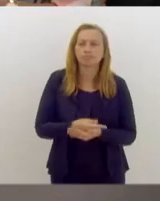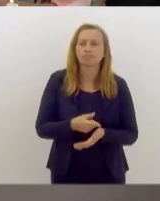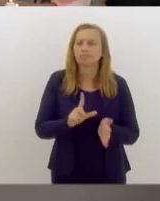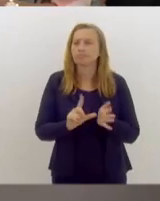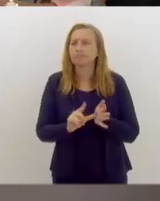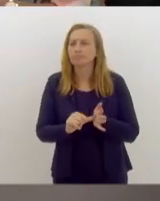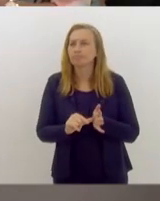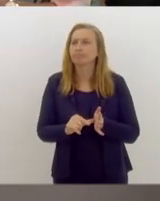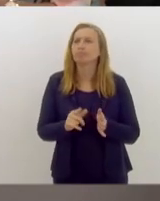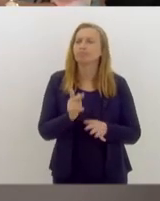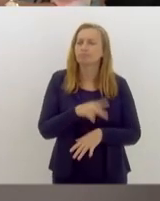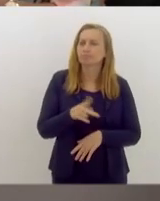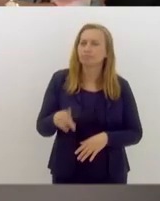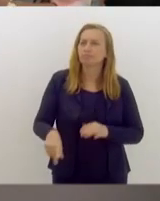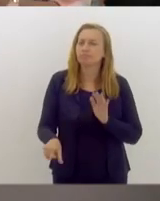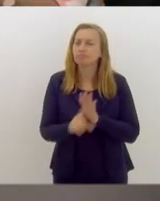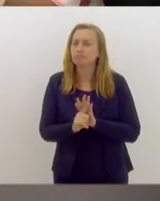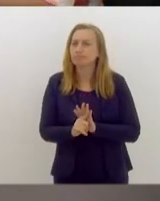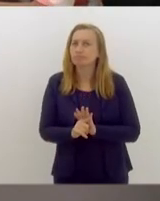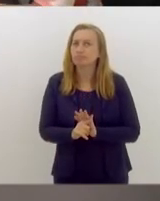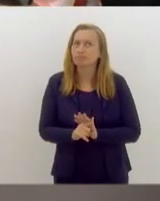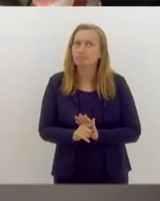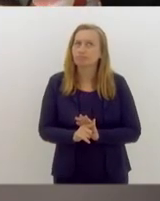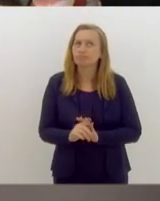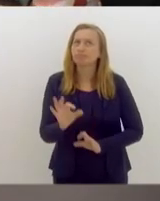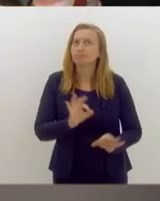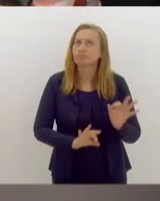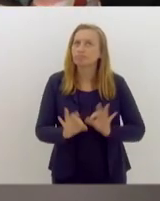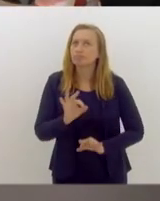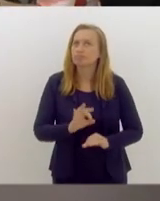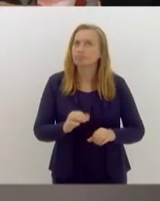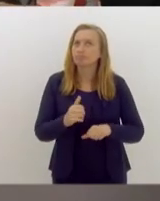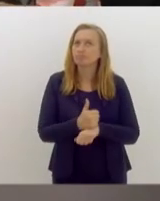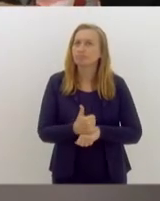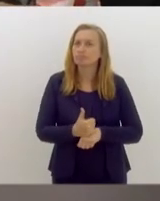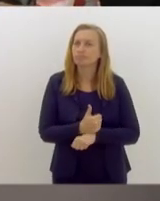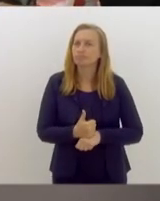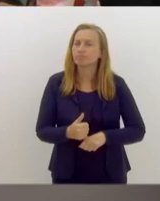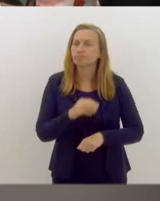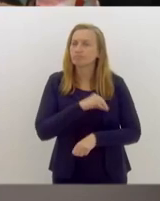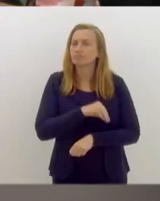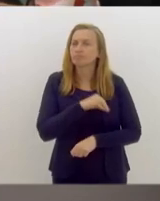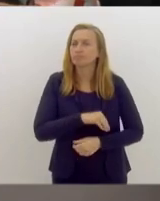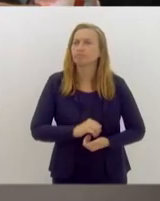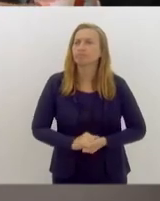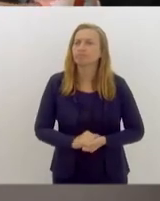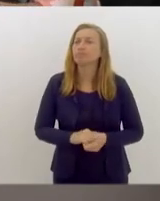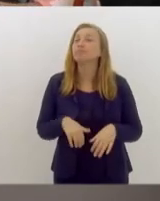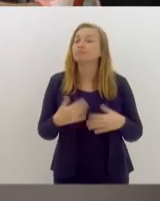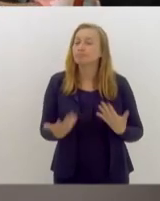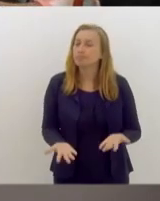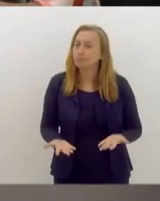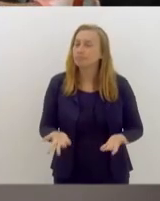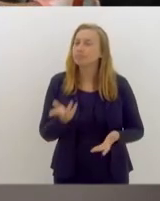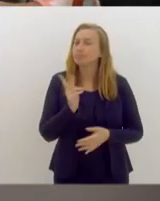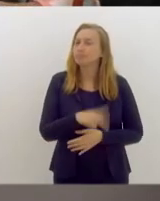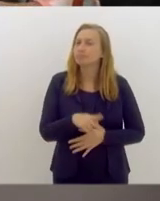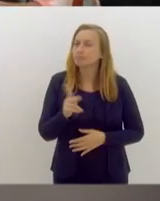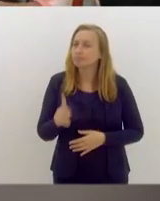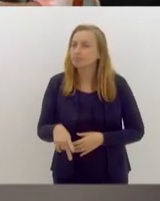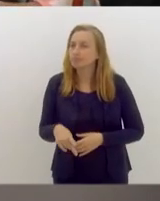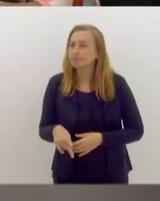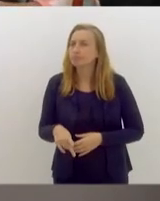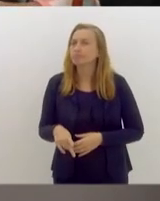benefícios previstos na lei do plano de cargos e salários. Então, os professores